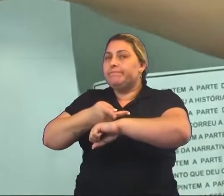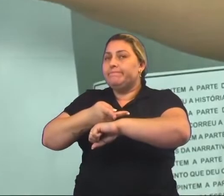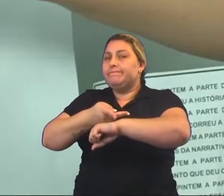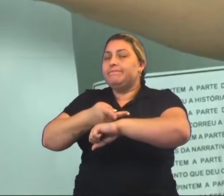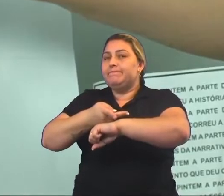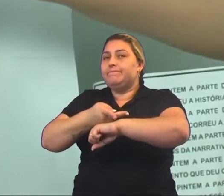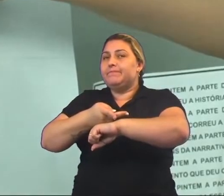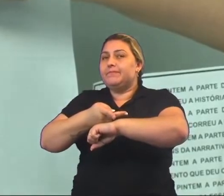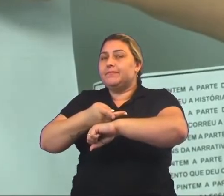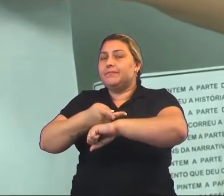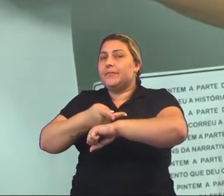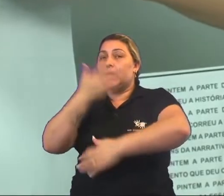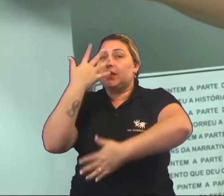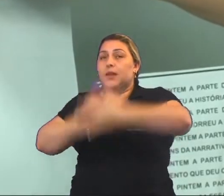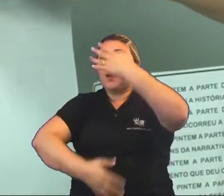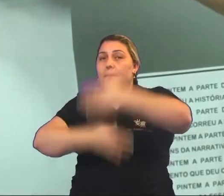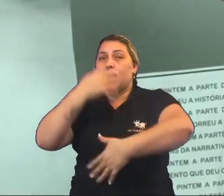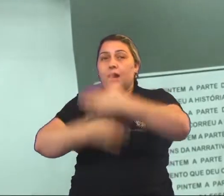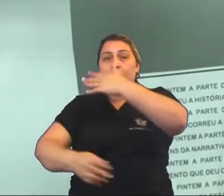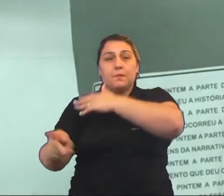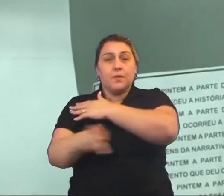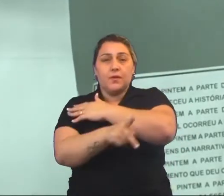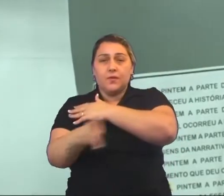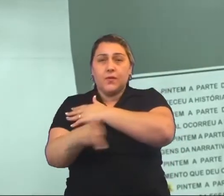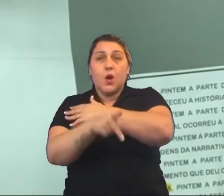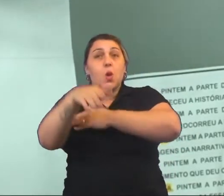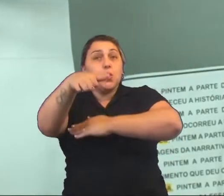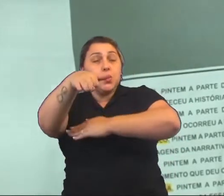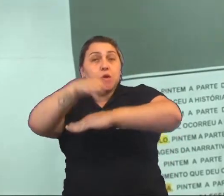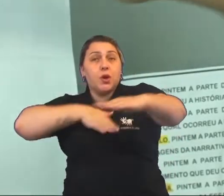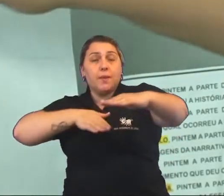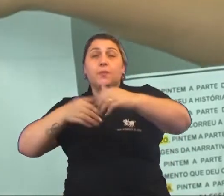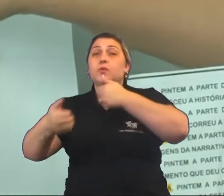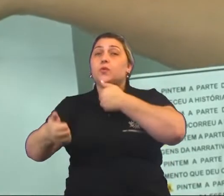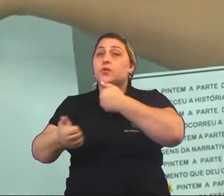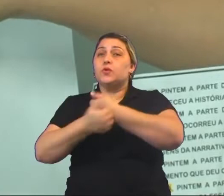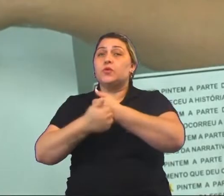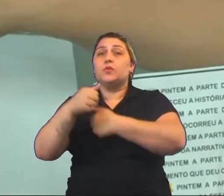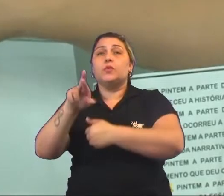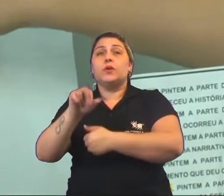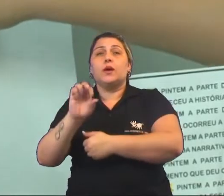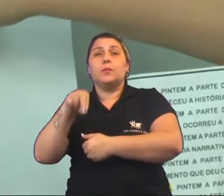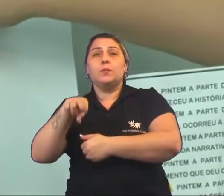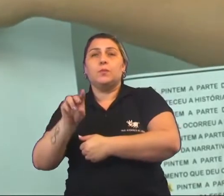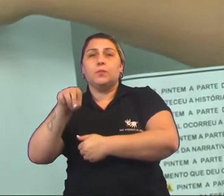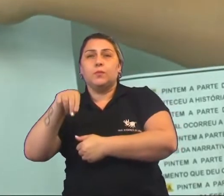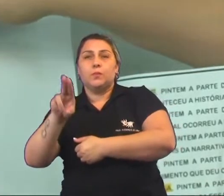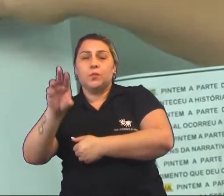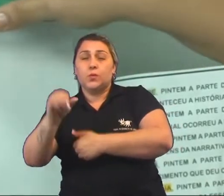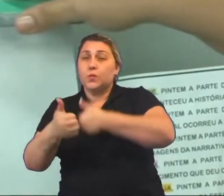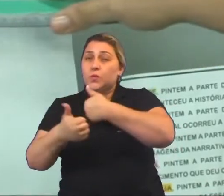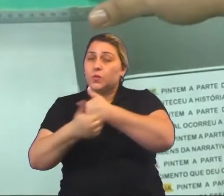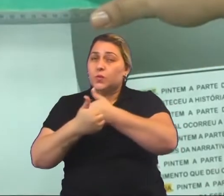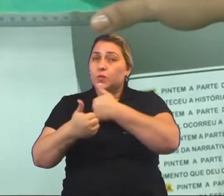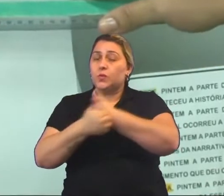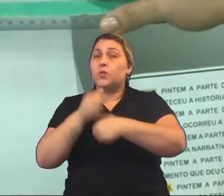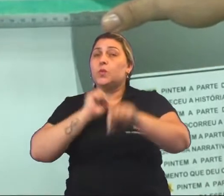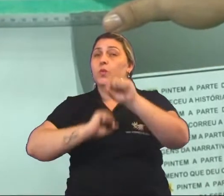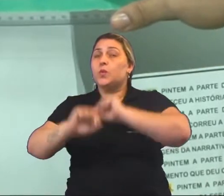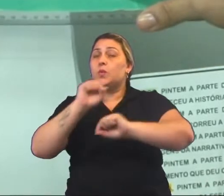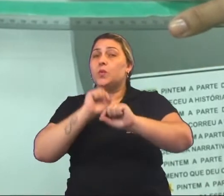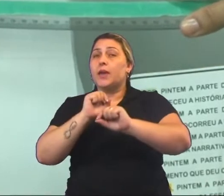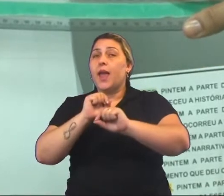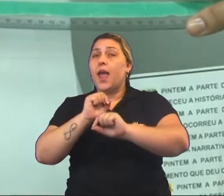foi interrompido pelo mestre, que o chamou junto com Raimundo. Ao lado deles estava